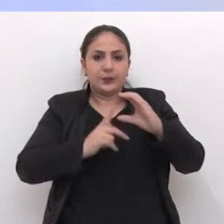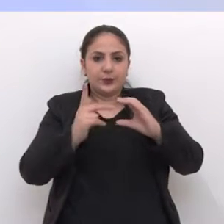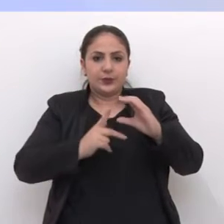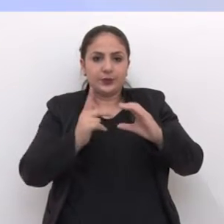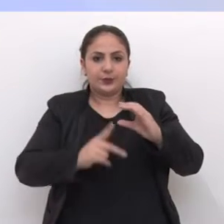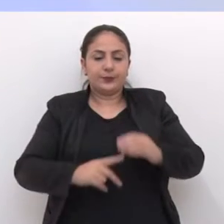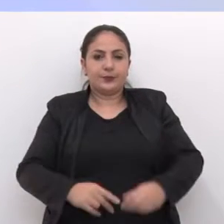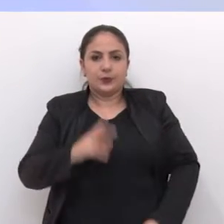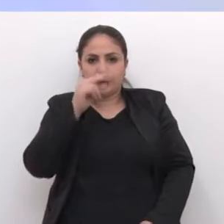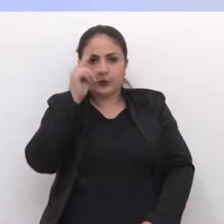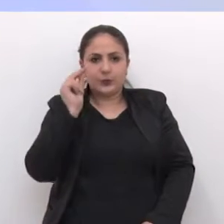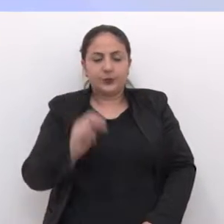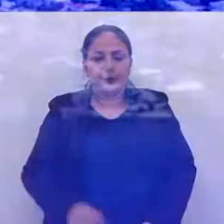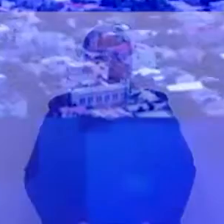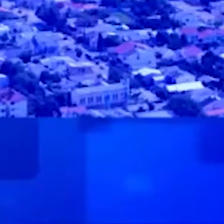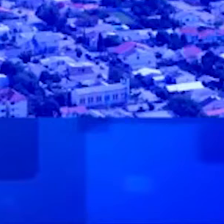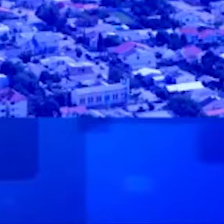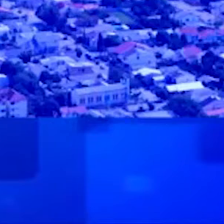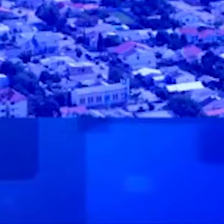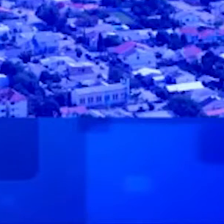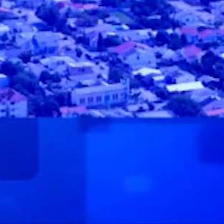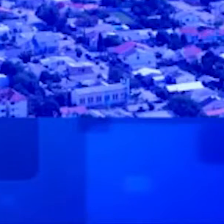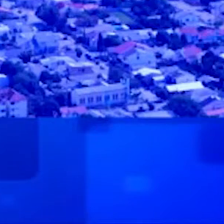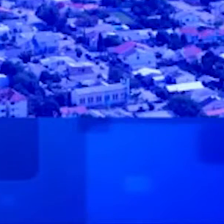do Parlamento Municipal.